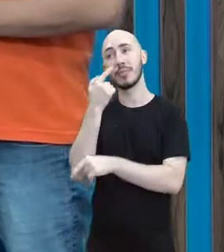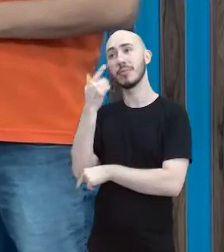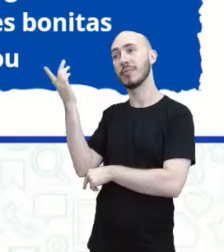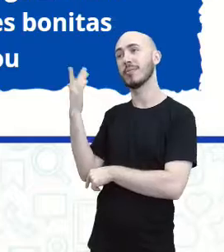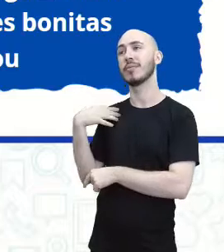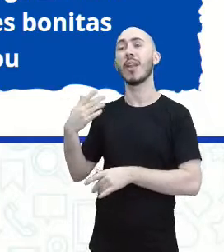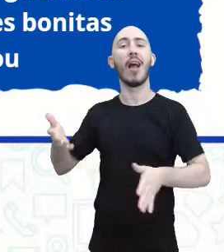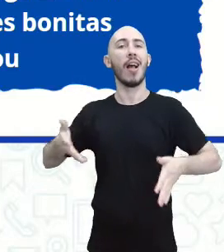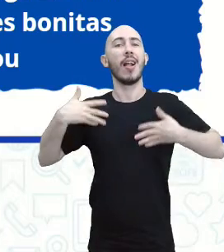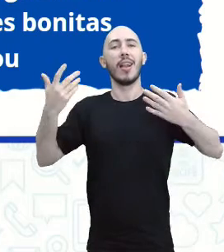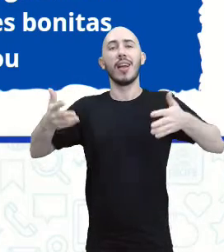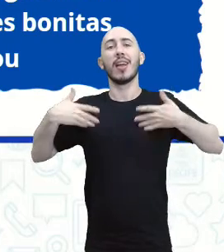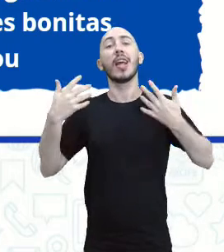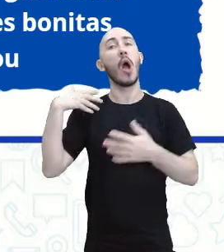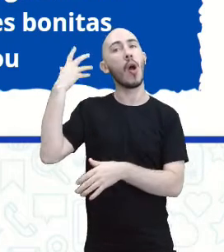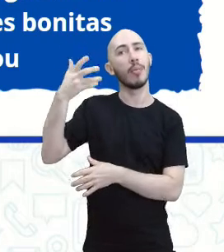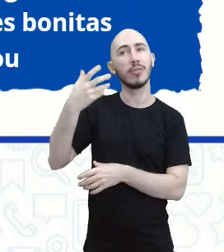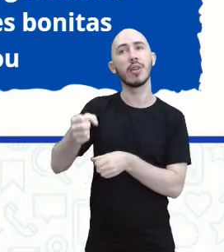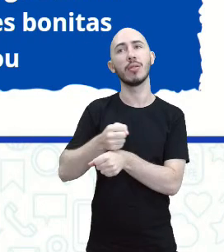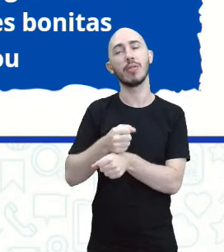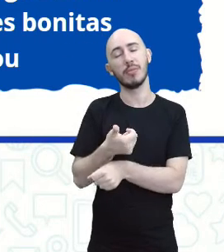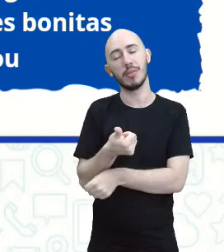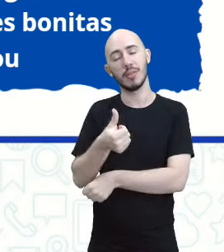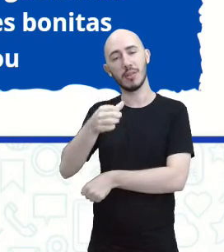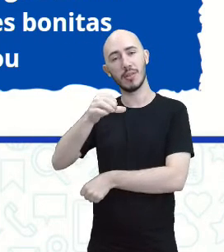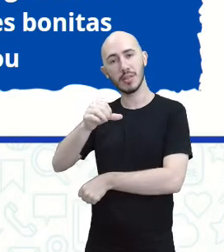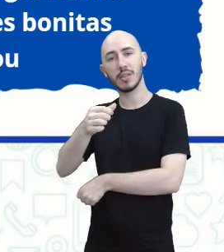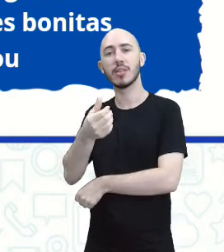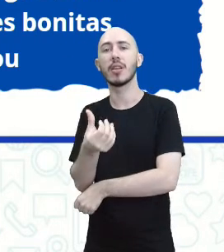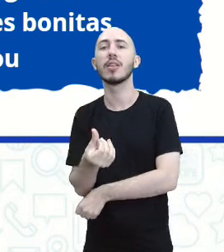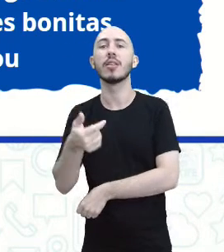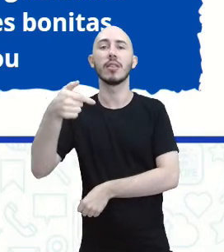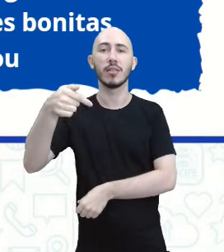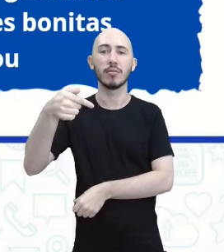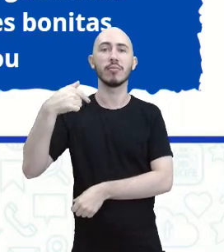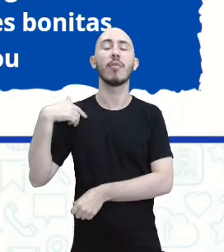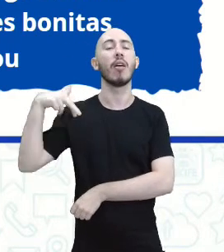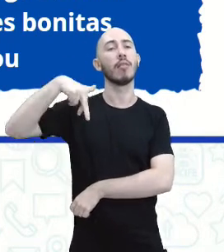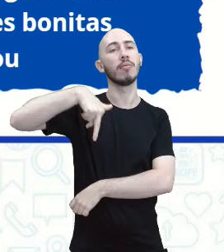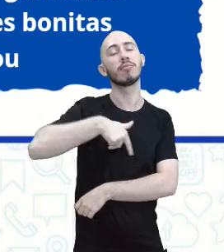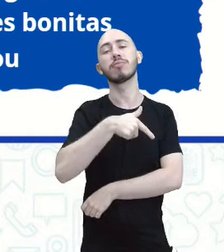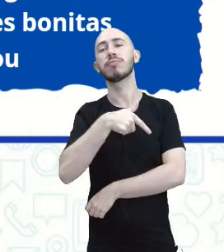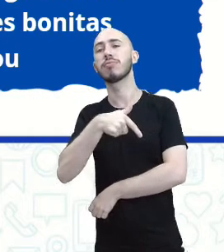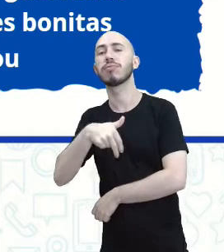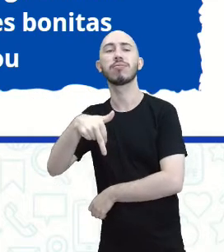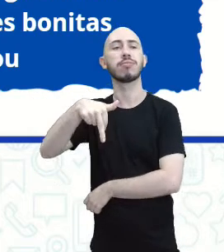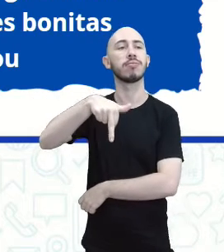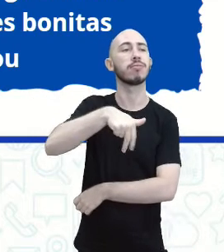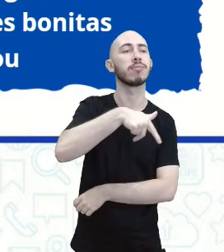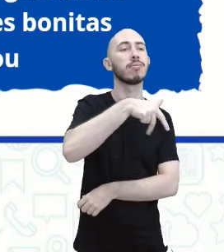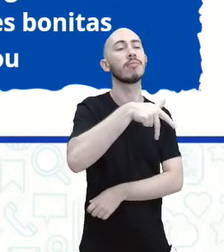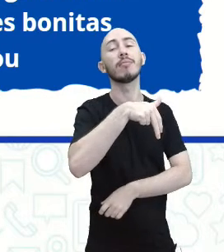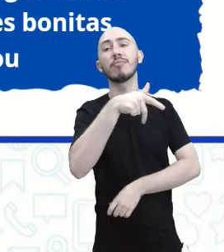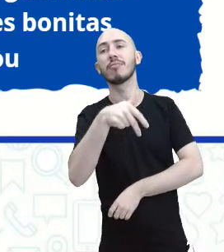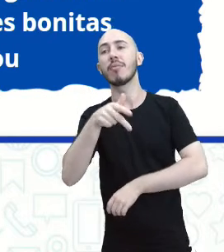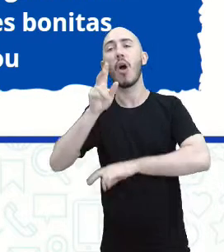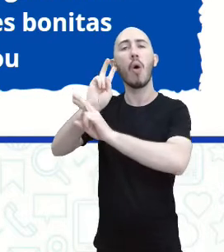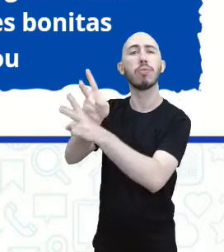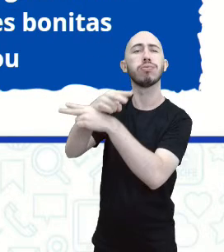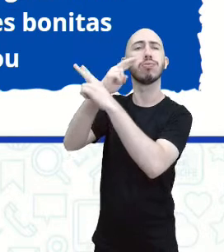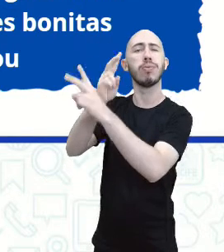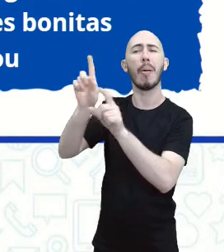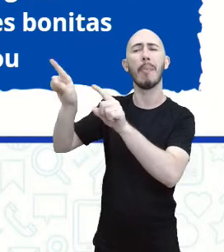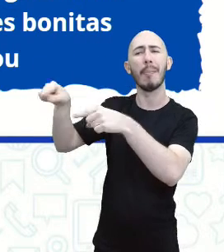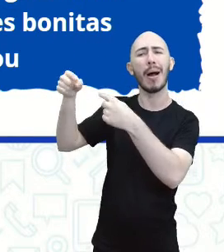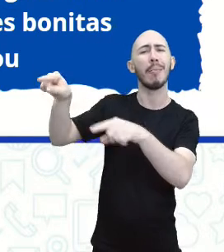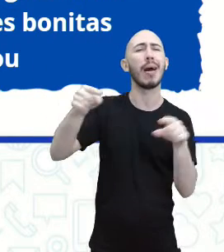Alegria, Alegria é uma música de 1967, né? Então é mais ou menos assim: caminhando contra o vento, sem lenço, sem dó. Joaquim quer